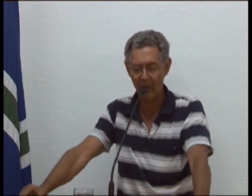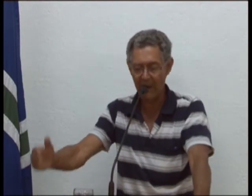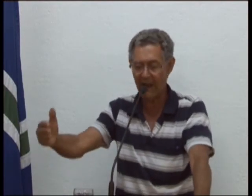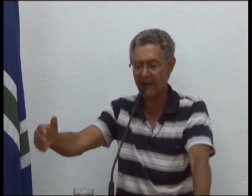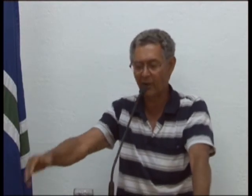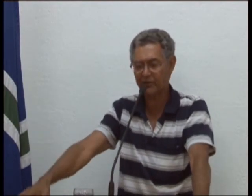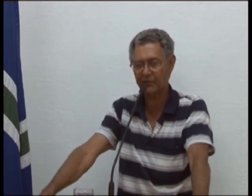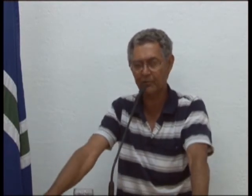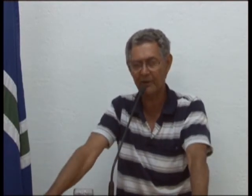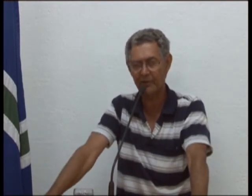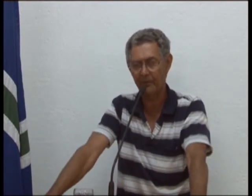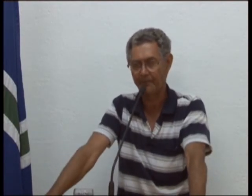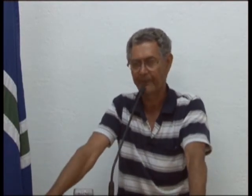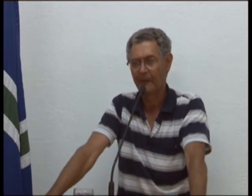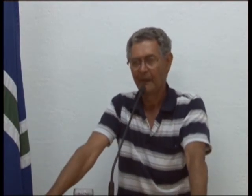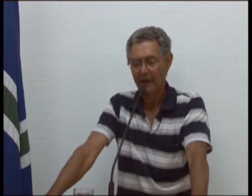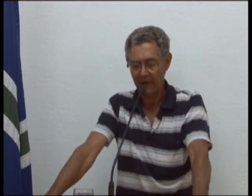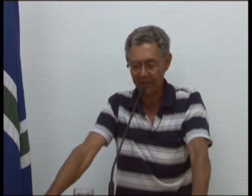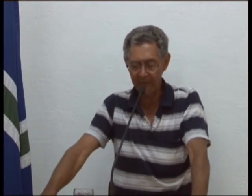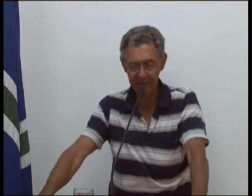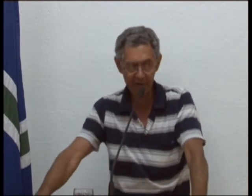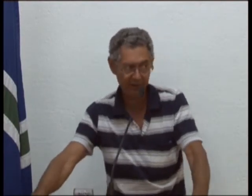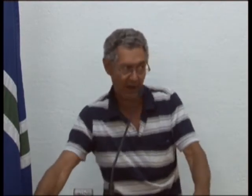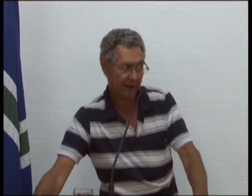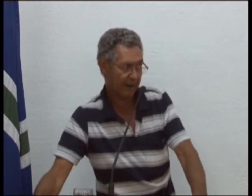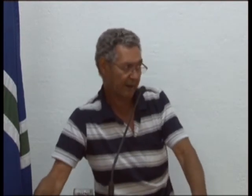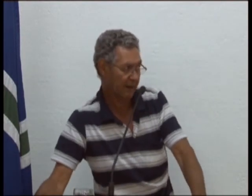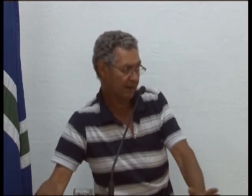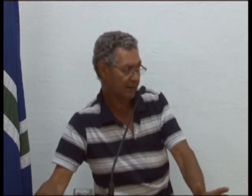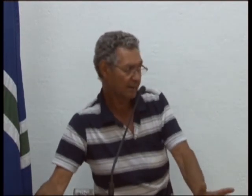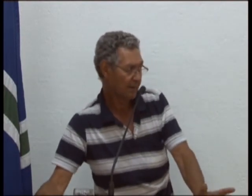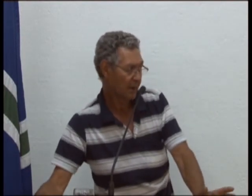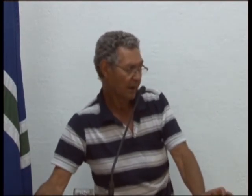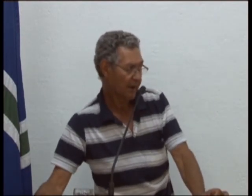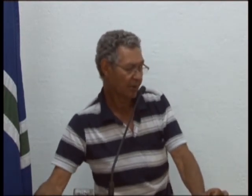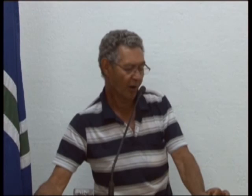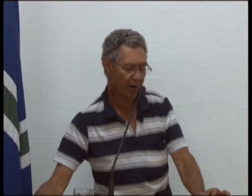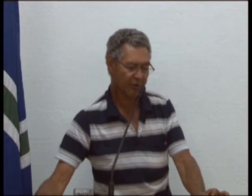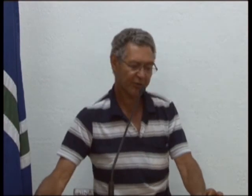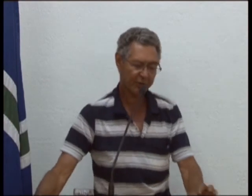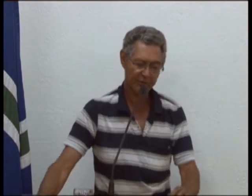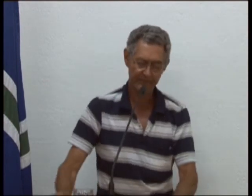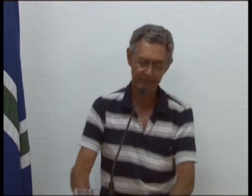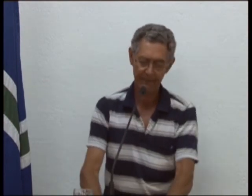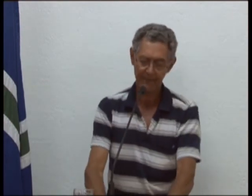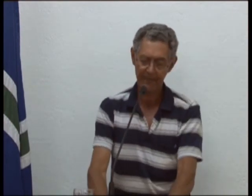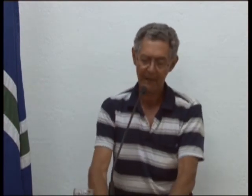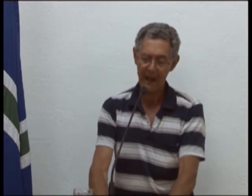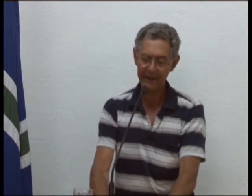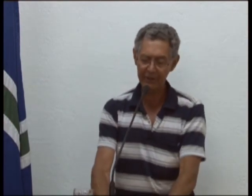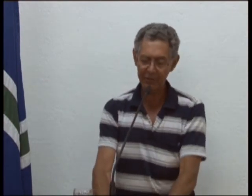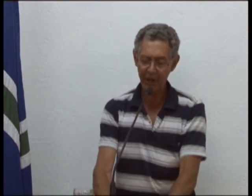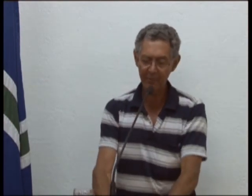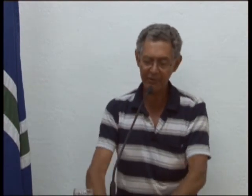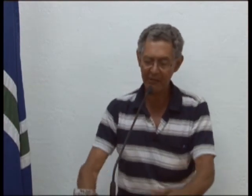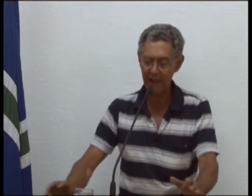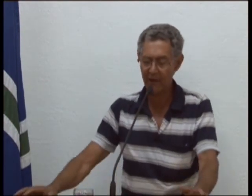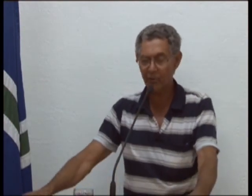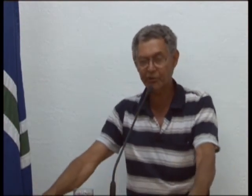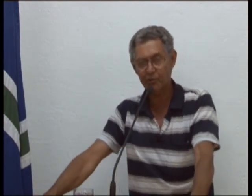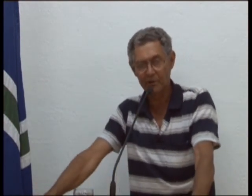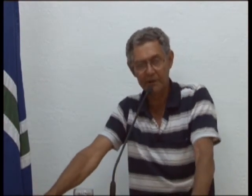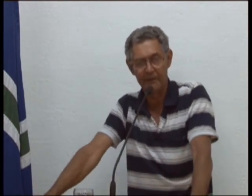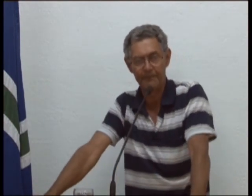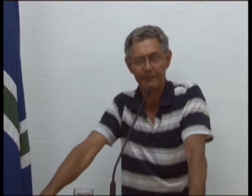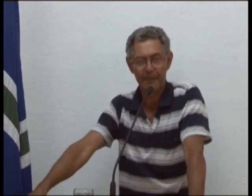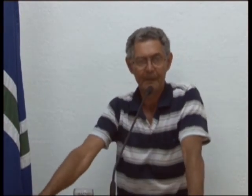possa olhar a nossa situação. Quero também deixar aqui que nós